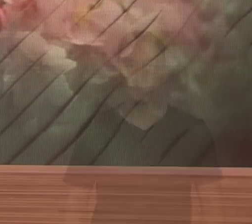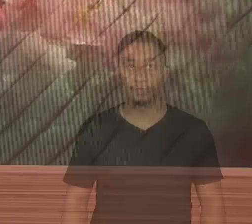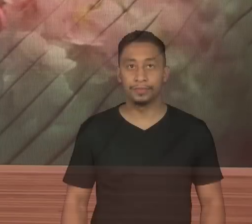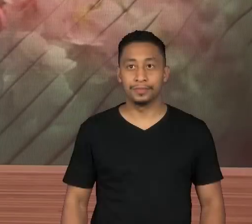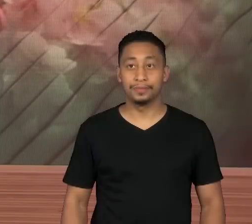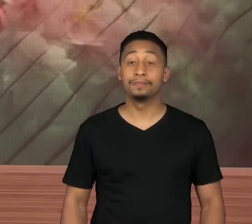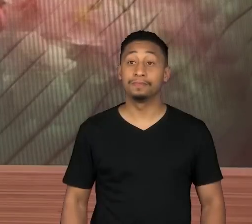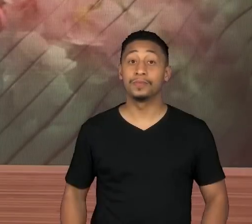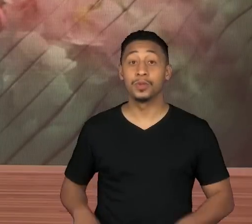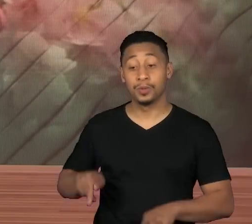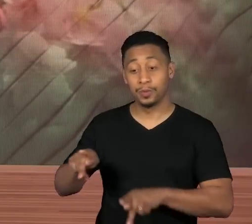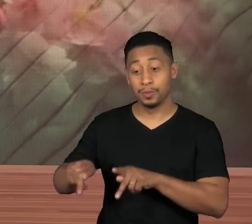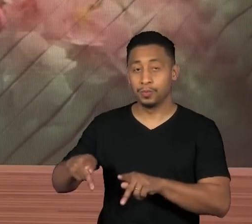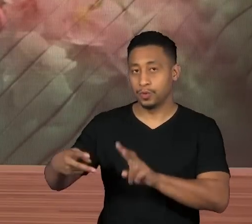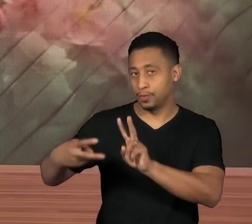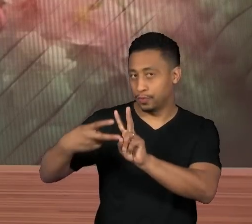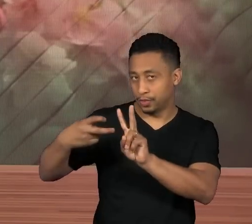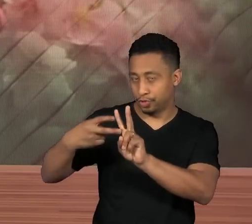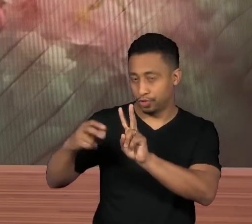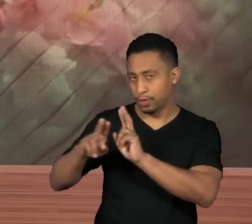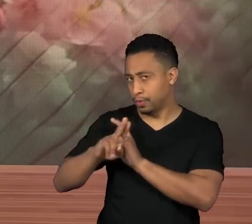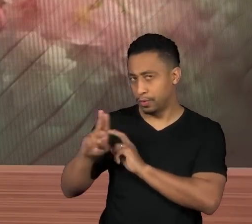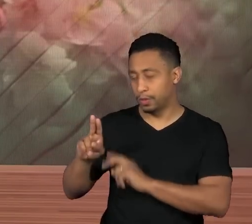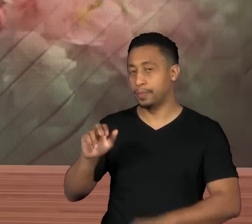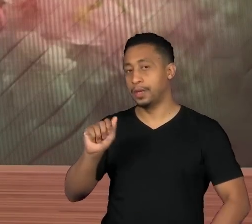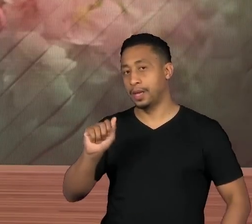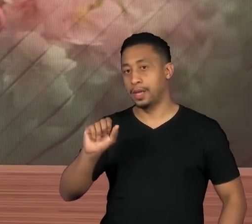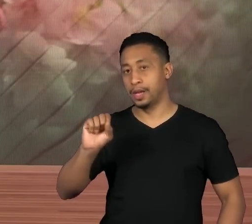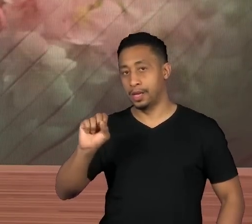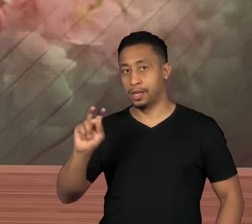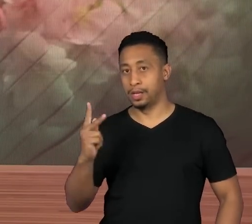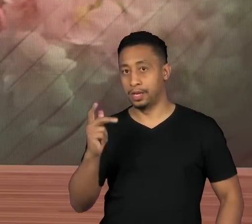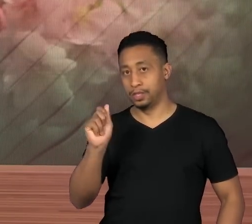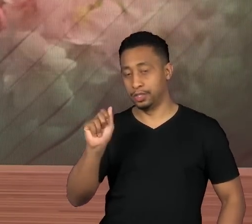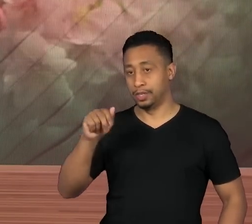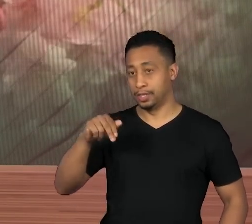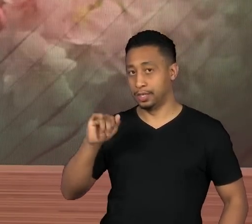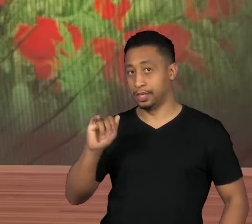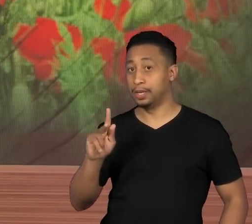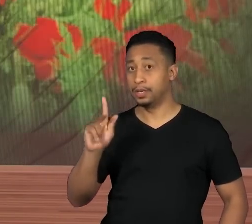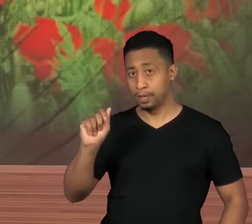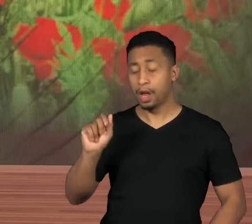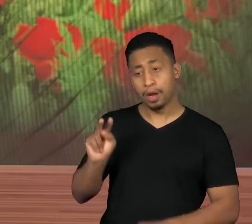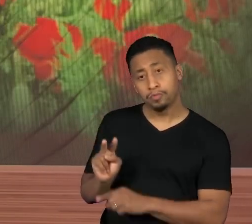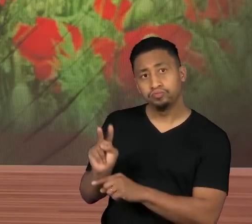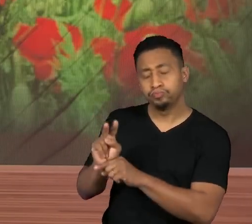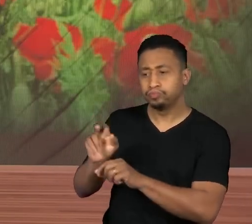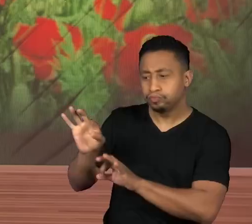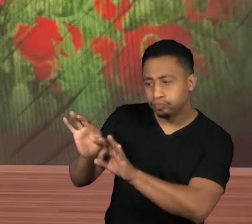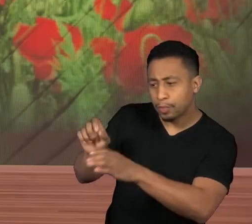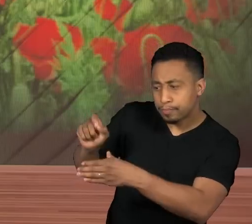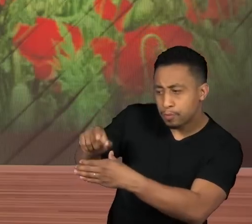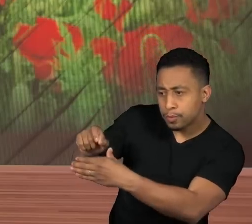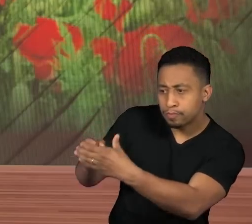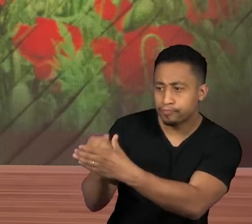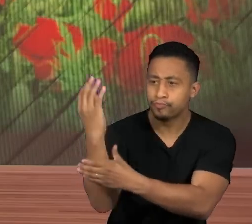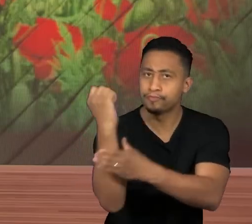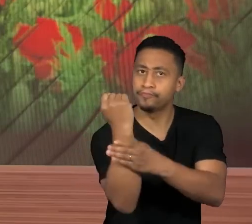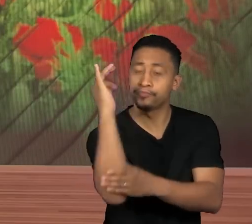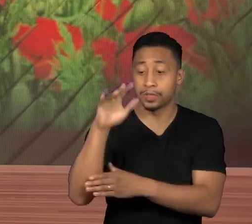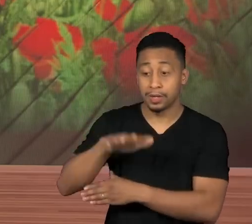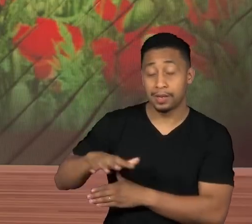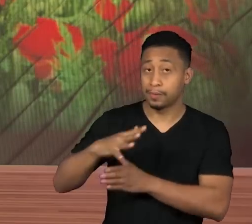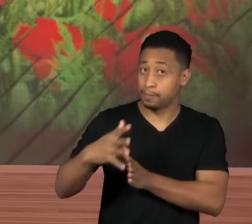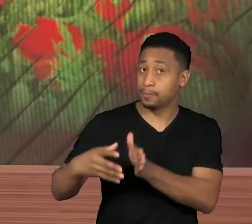O povo indígena Axaninca recupera áreas degradadas da floresta amazônica no Acre, na fronteira do Brasil com o